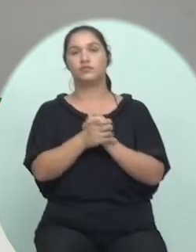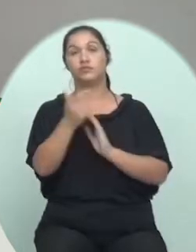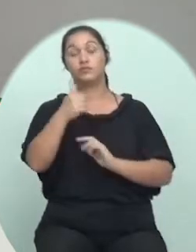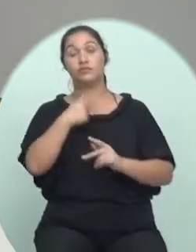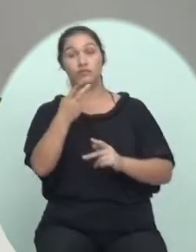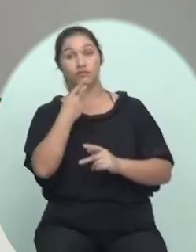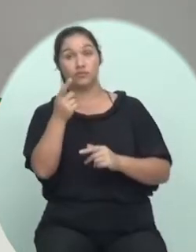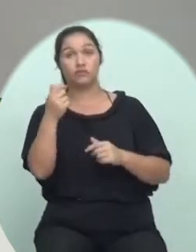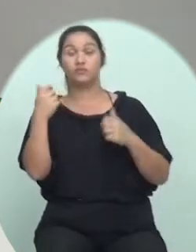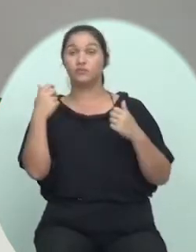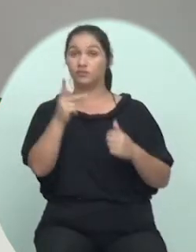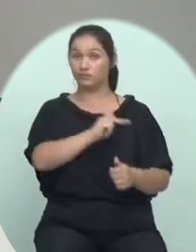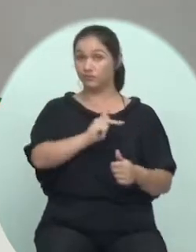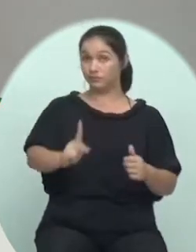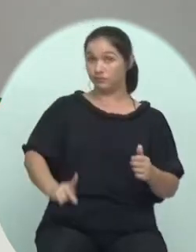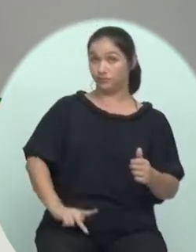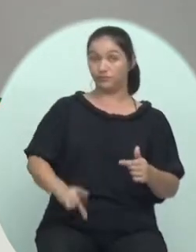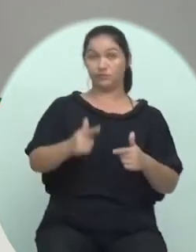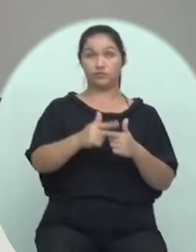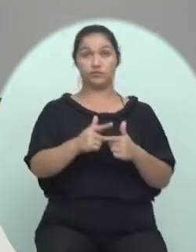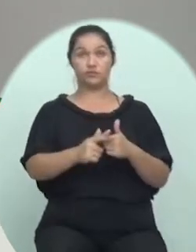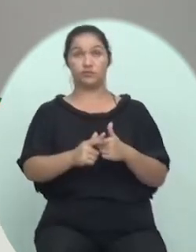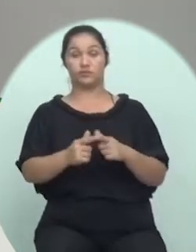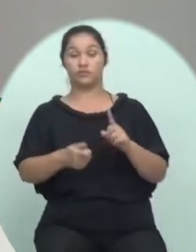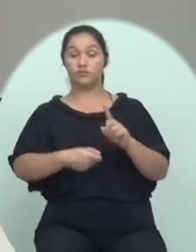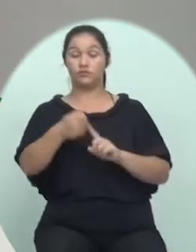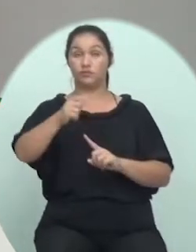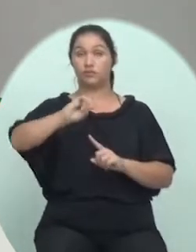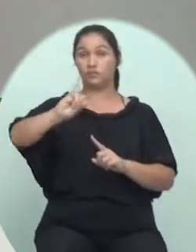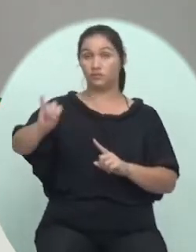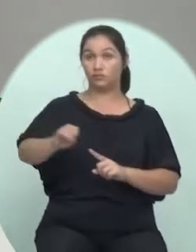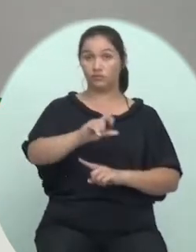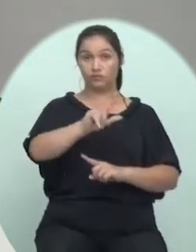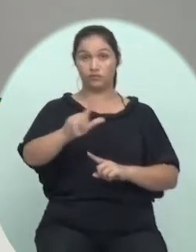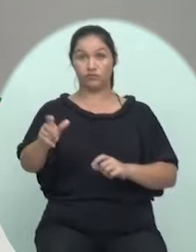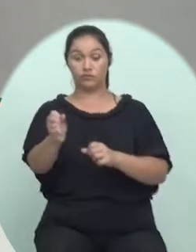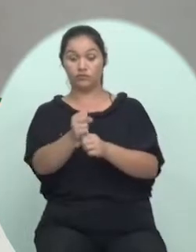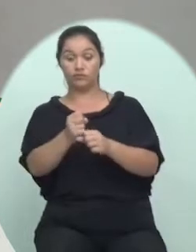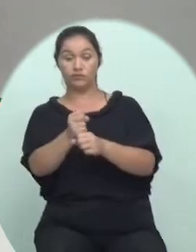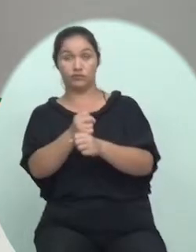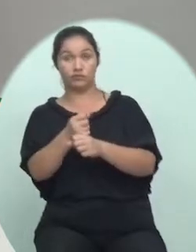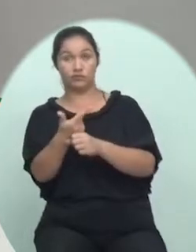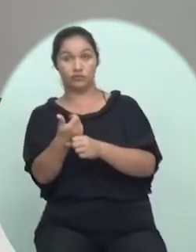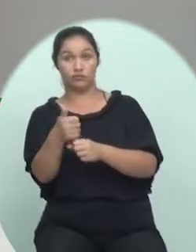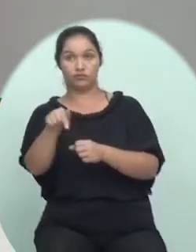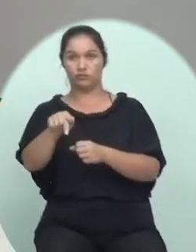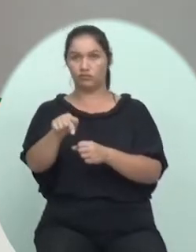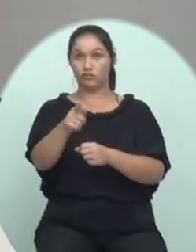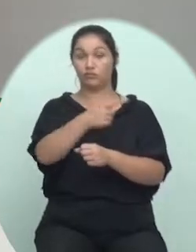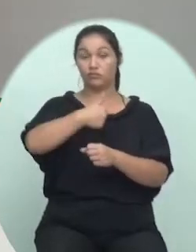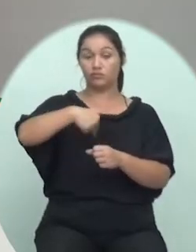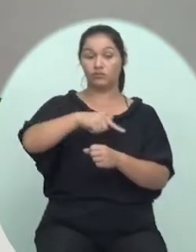senhor presidente, porque em julho de 2017, falávamos do marco regulatório.